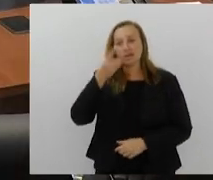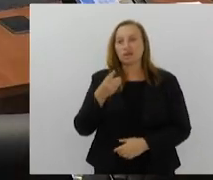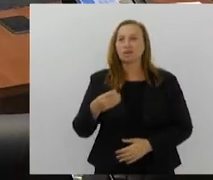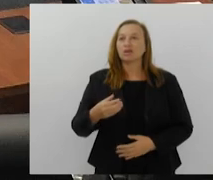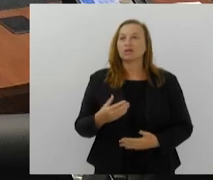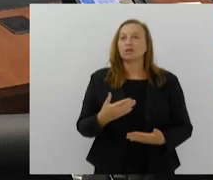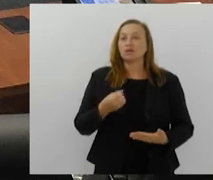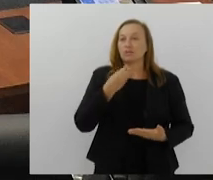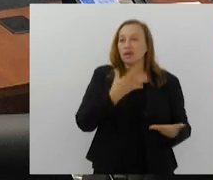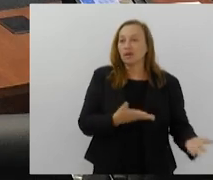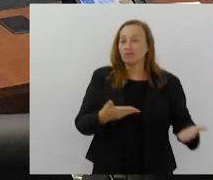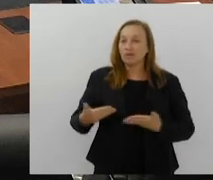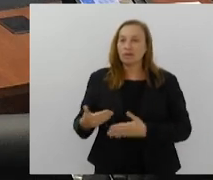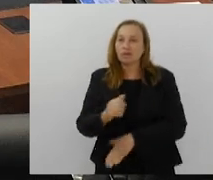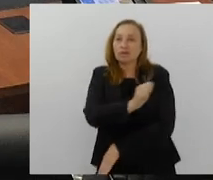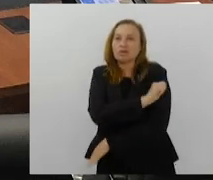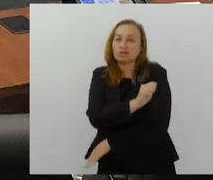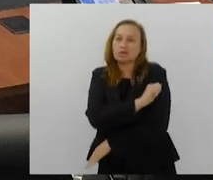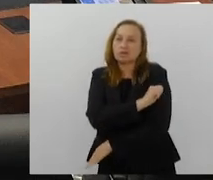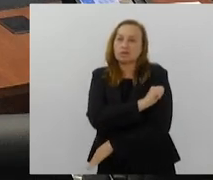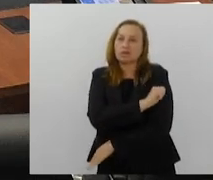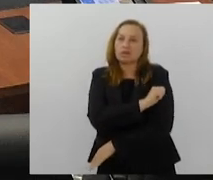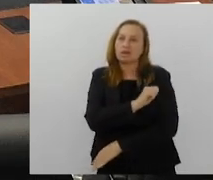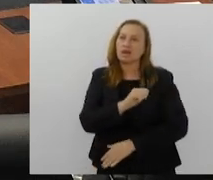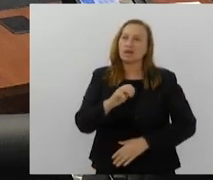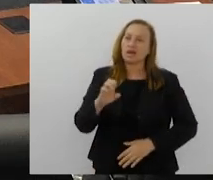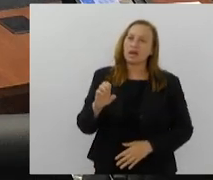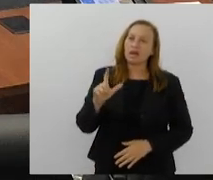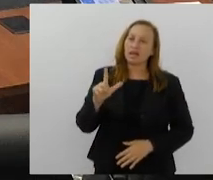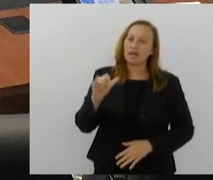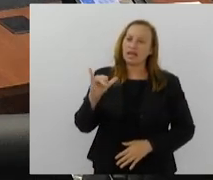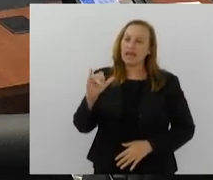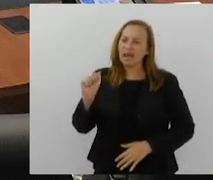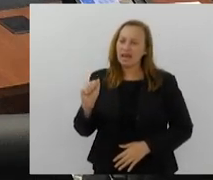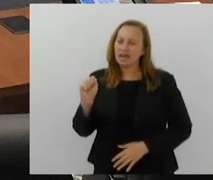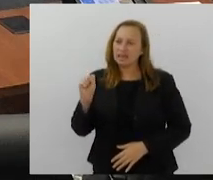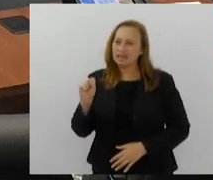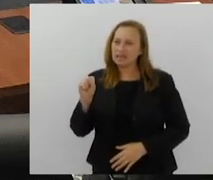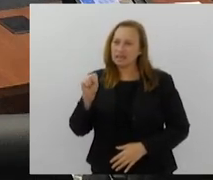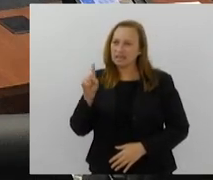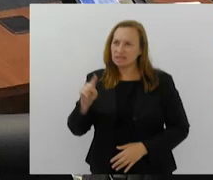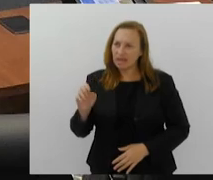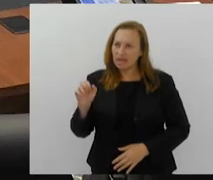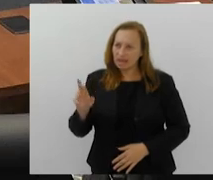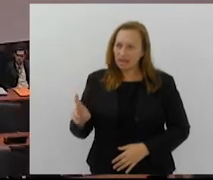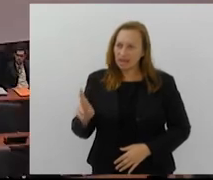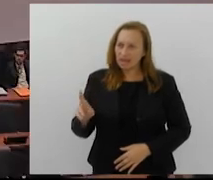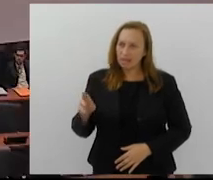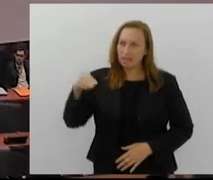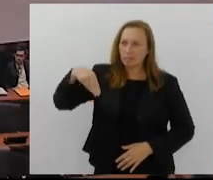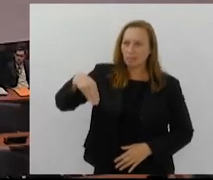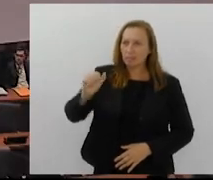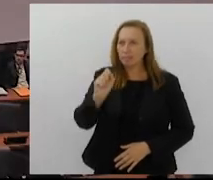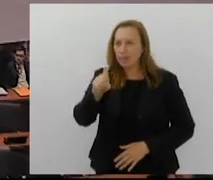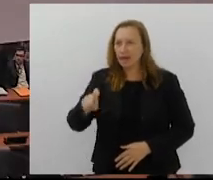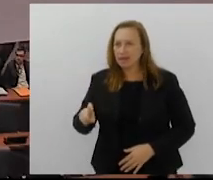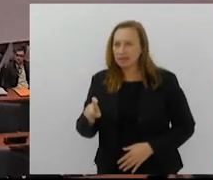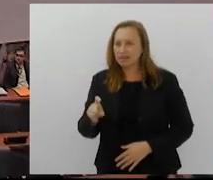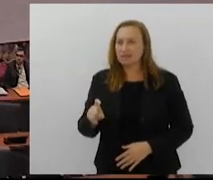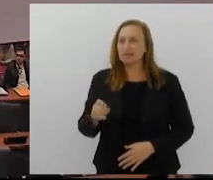as boas-vindas aos alunos da Escola Eliezer Max, que estão aqui nos assistindo. Sejam todos bem-vindos, essa